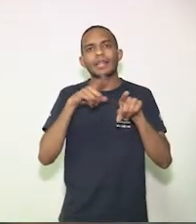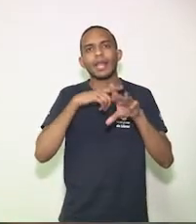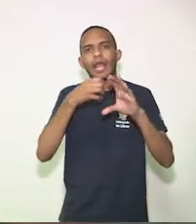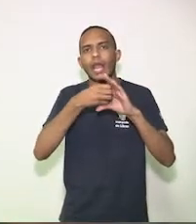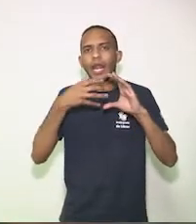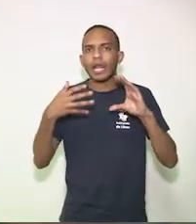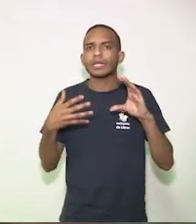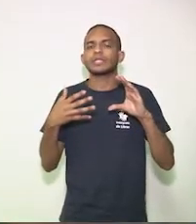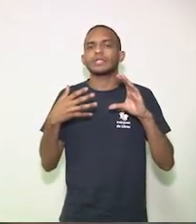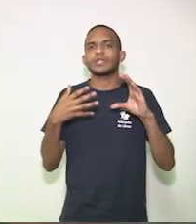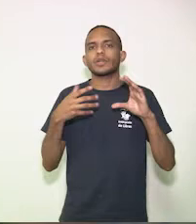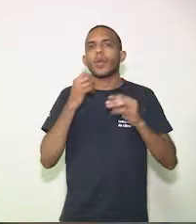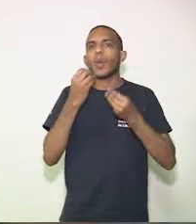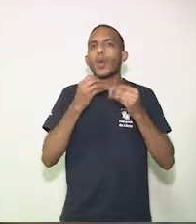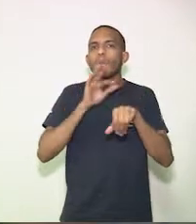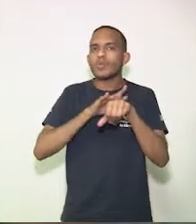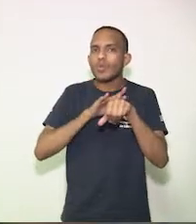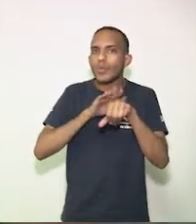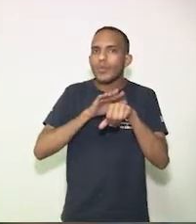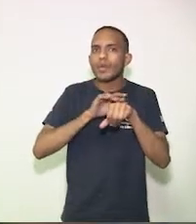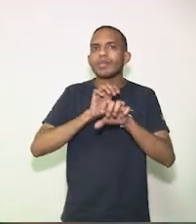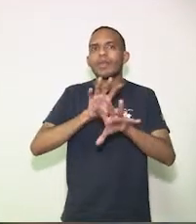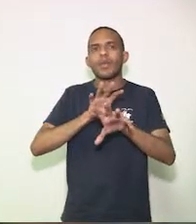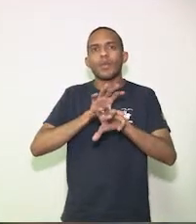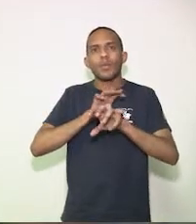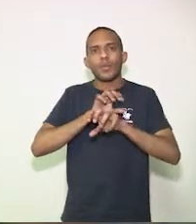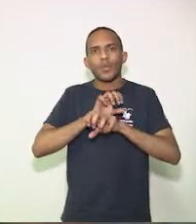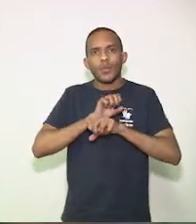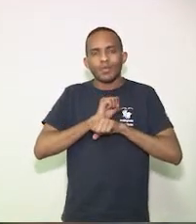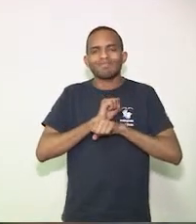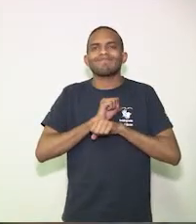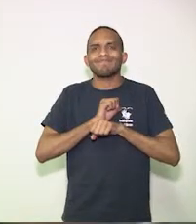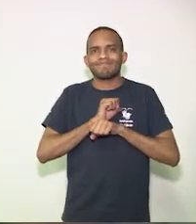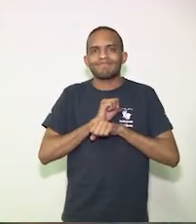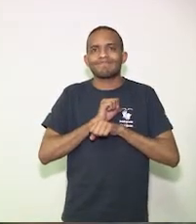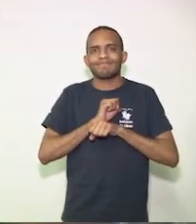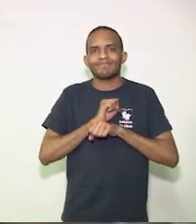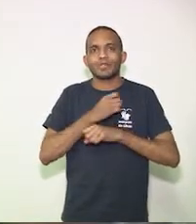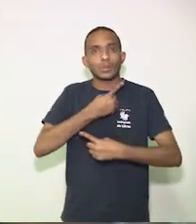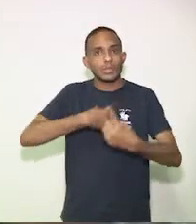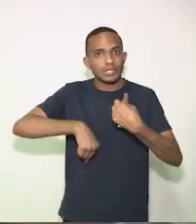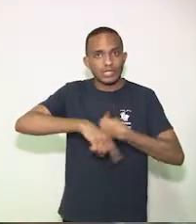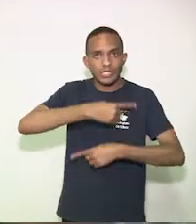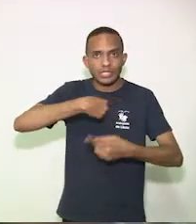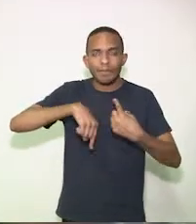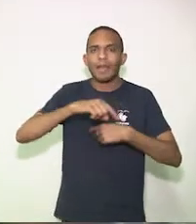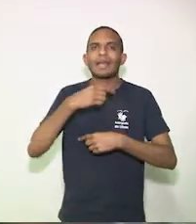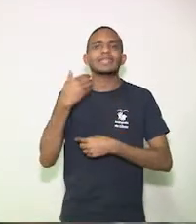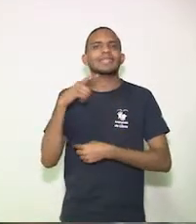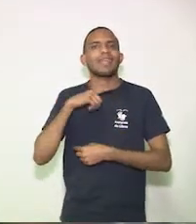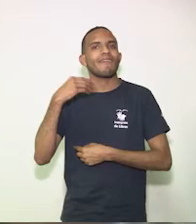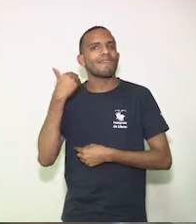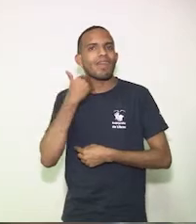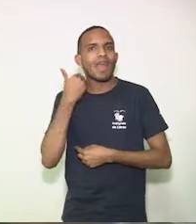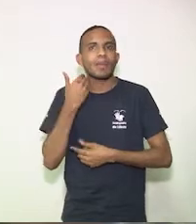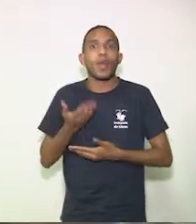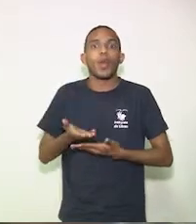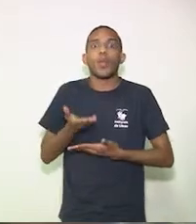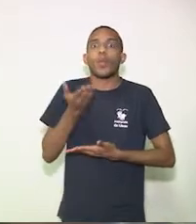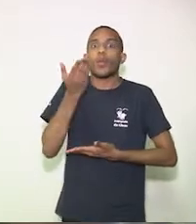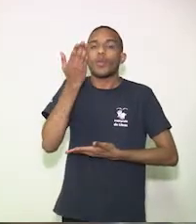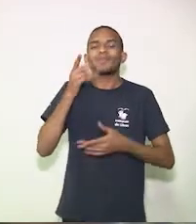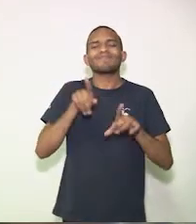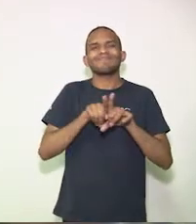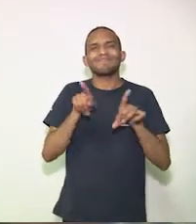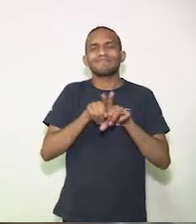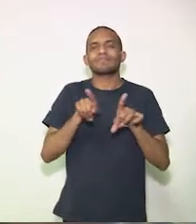se caracteriza por uma doença inflamatória multissistêmica, a criança apresenta febre elevada